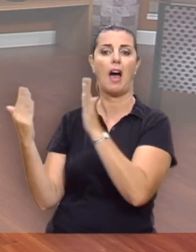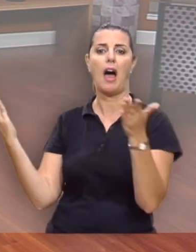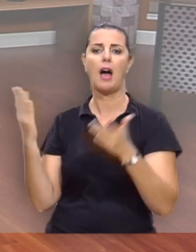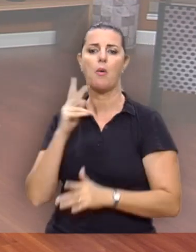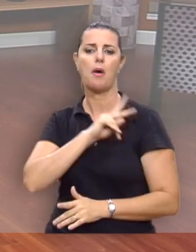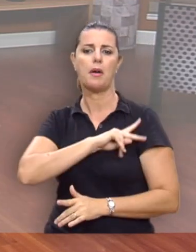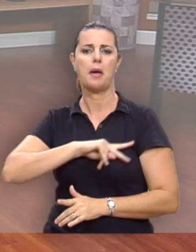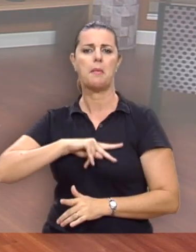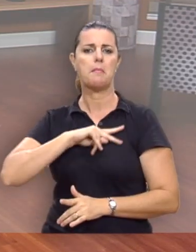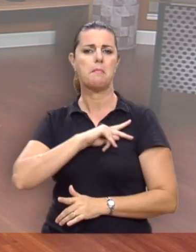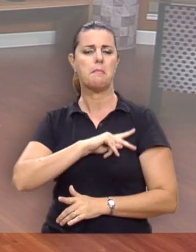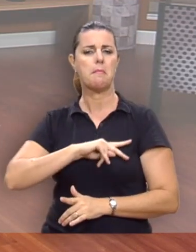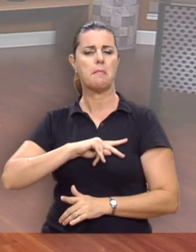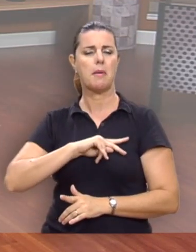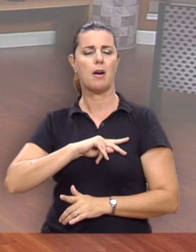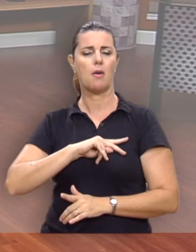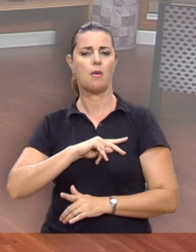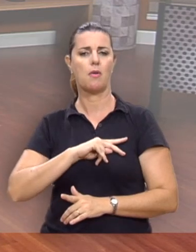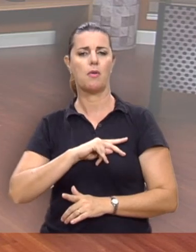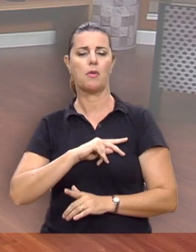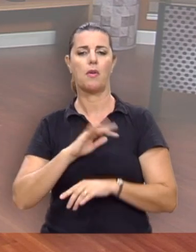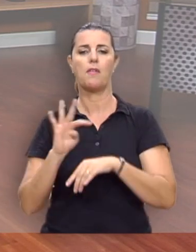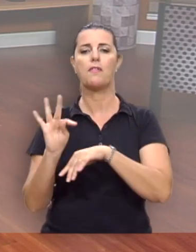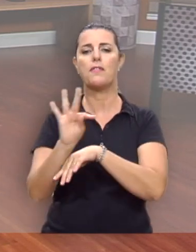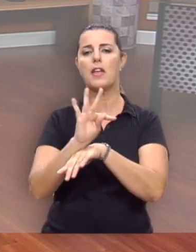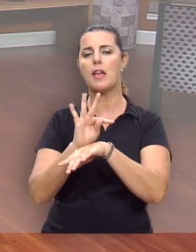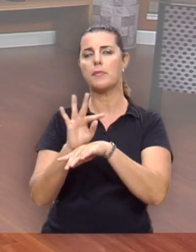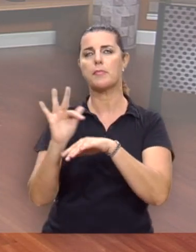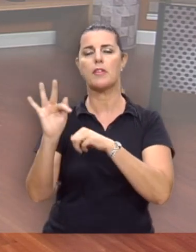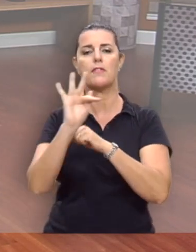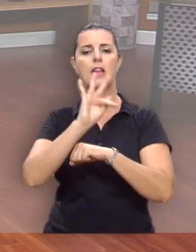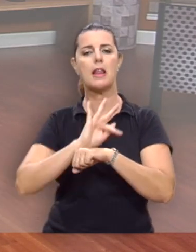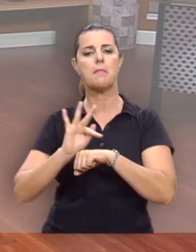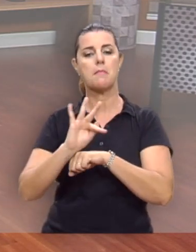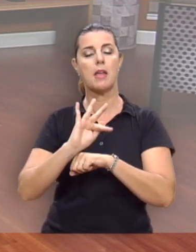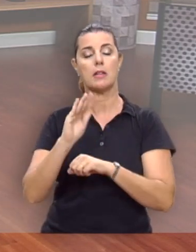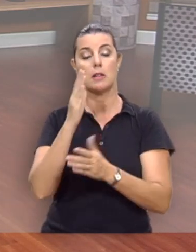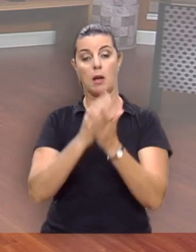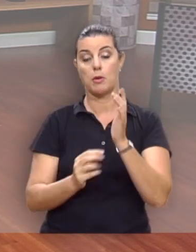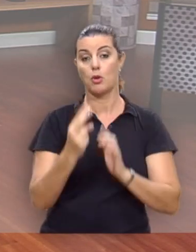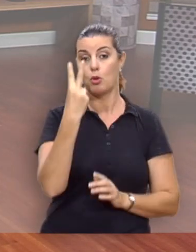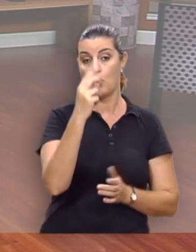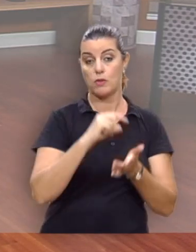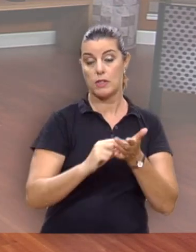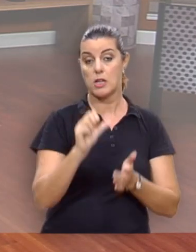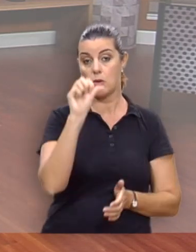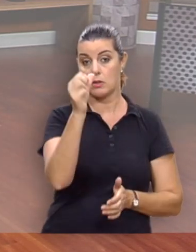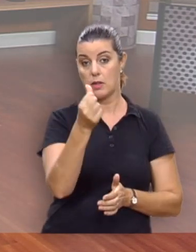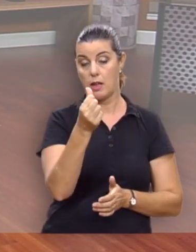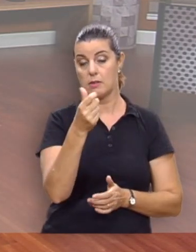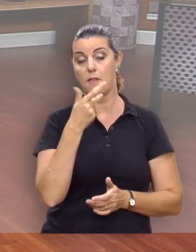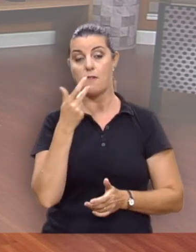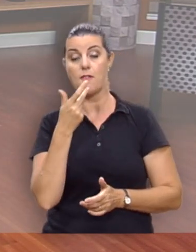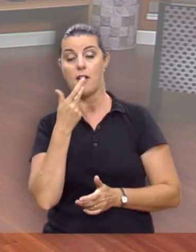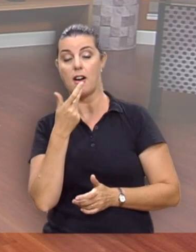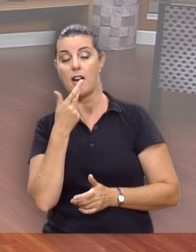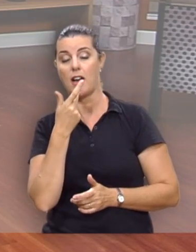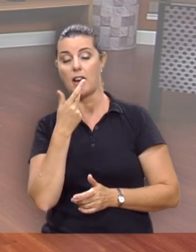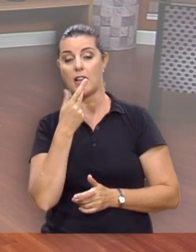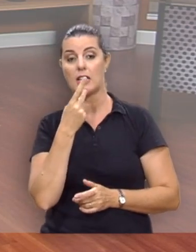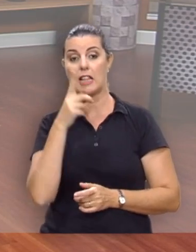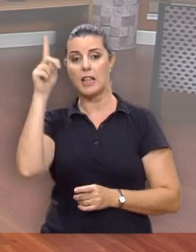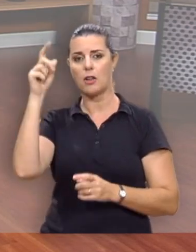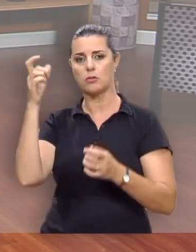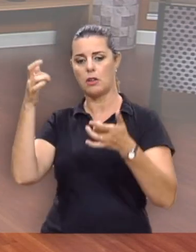apóstolo Paulo em Filipenses 2:6, Ele se esvaziou. Note você, Ele não foi esvaziado, Ele